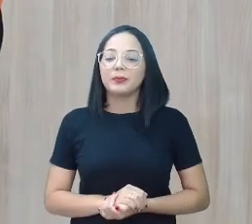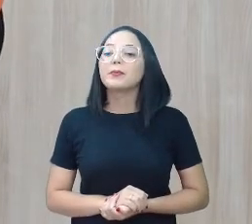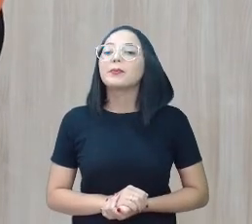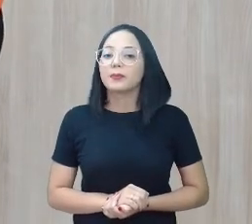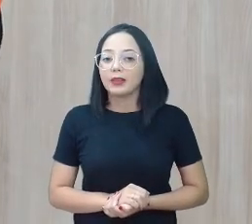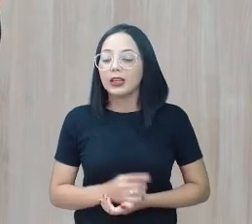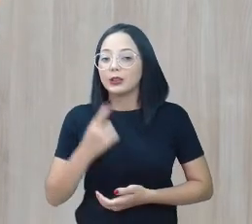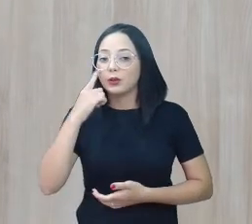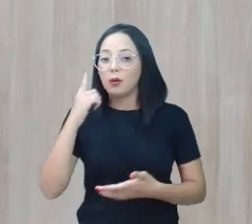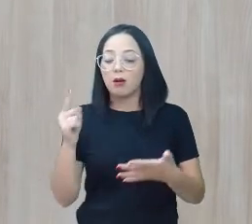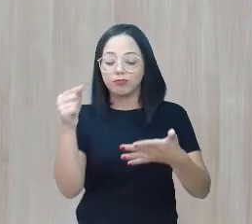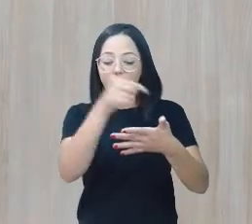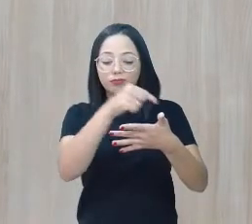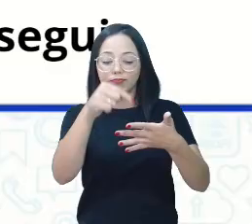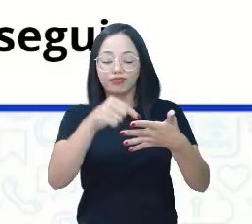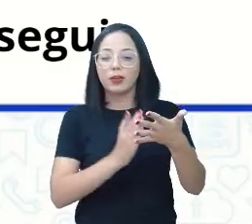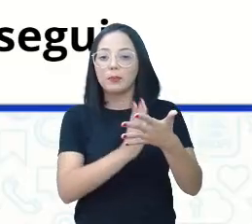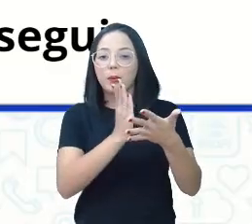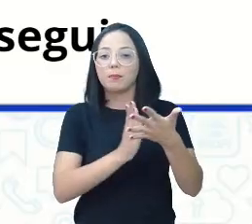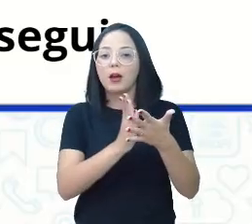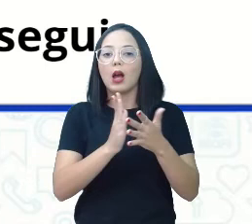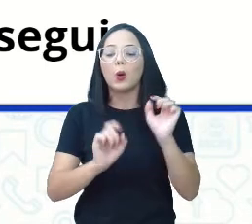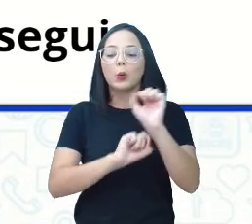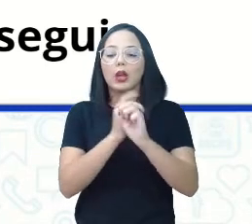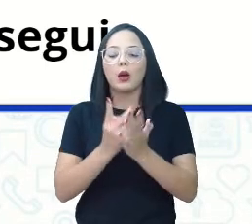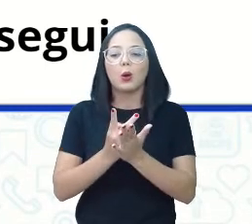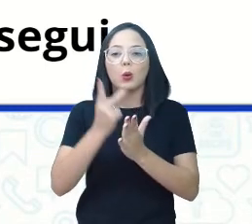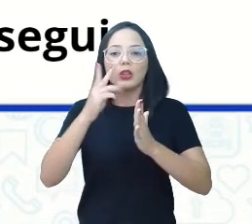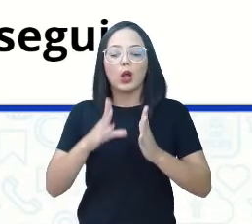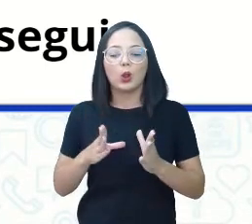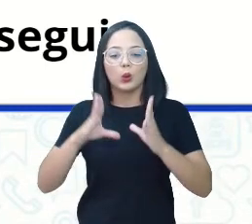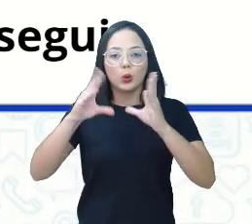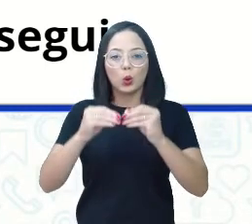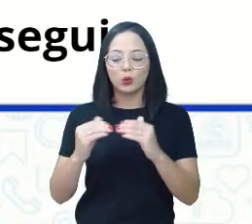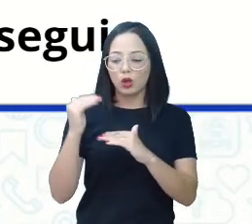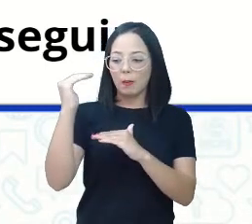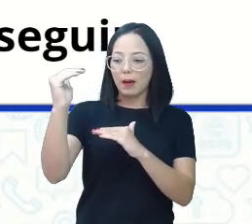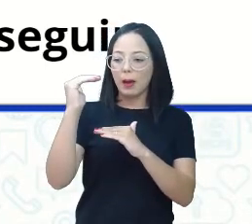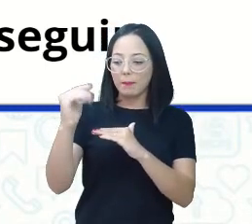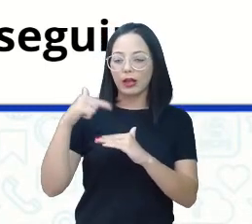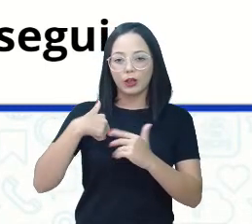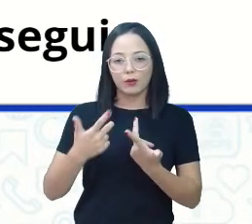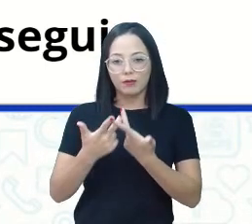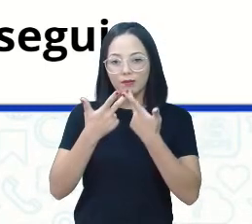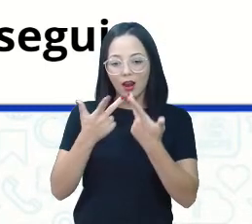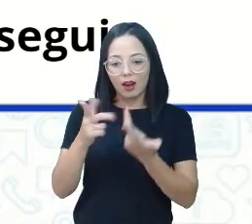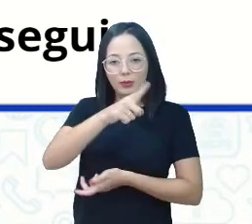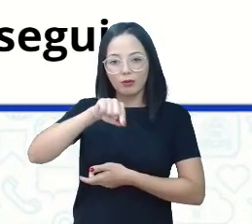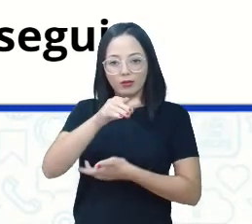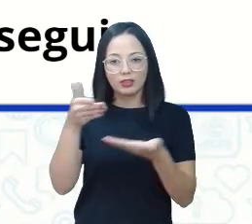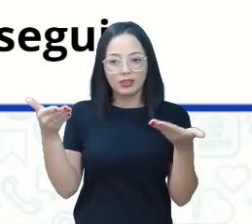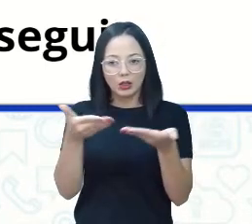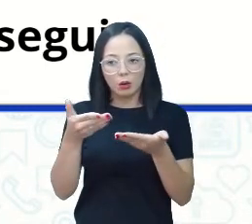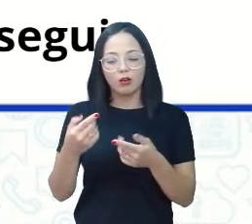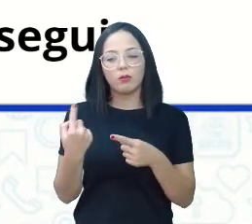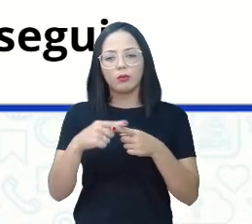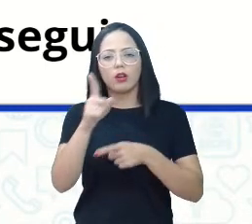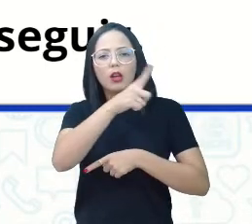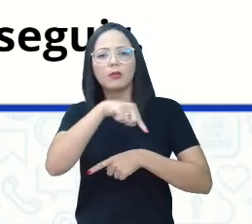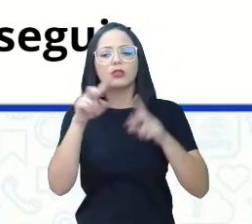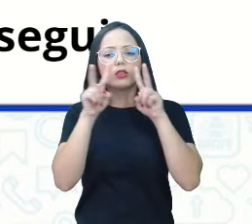as formas variantes ocorrem em todos esses níveis que eu acabei de falar para vocês. Você